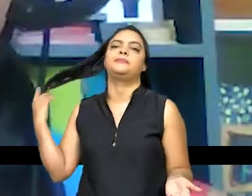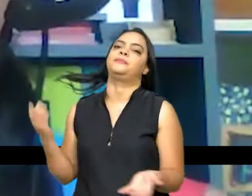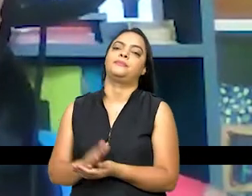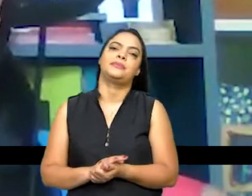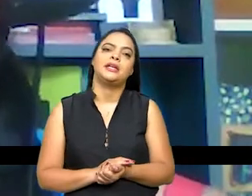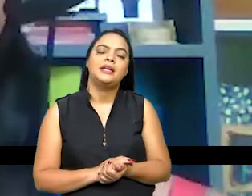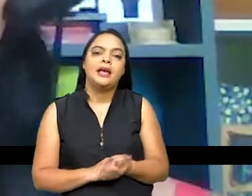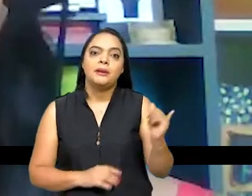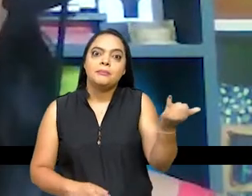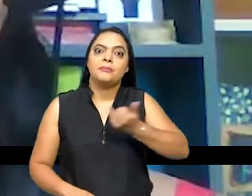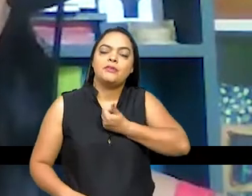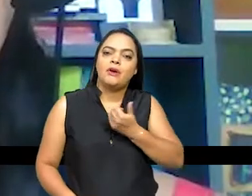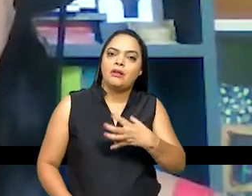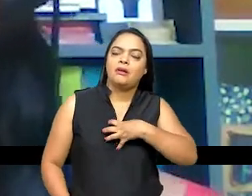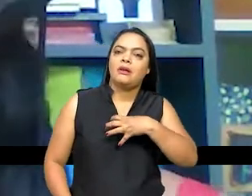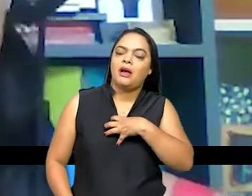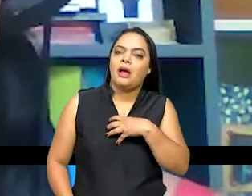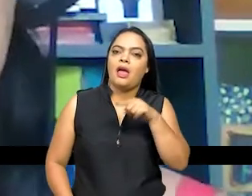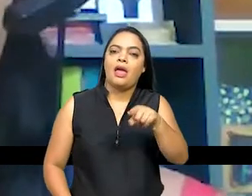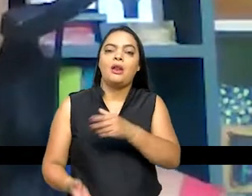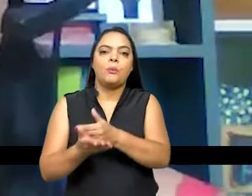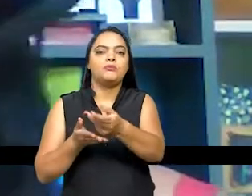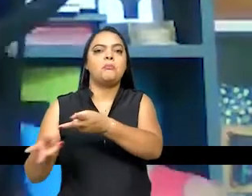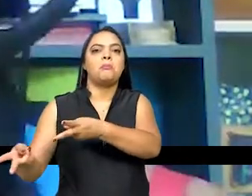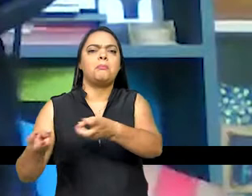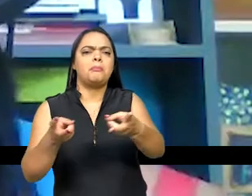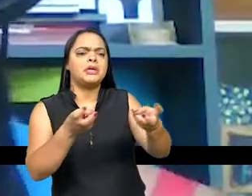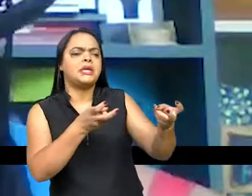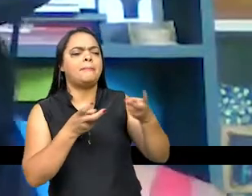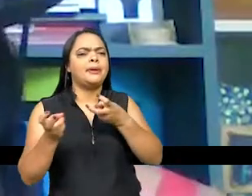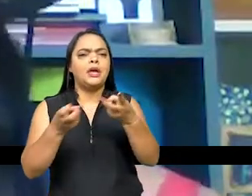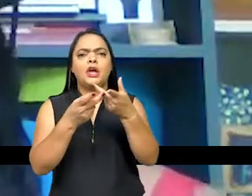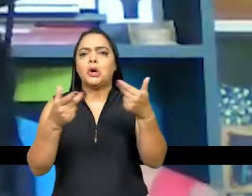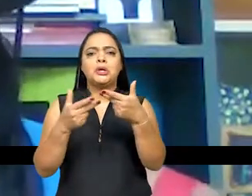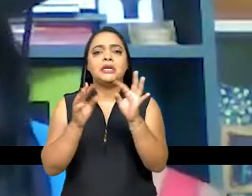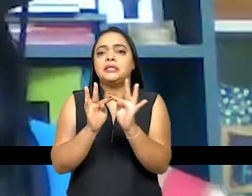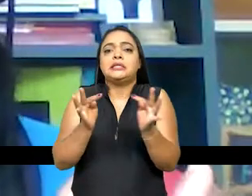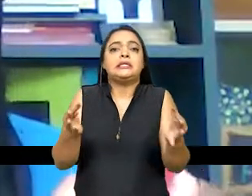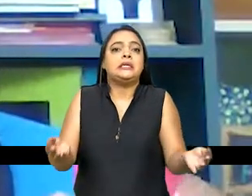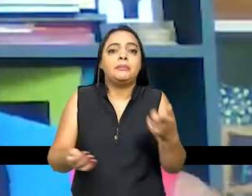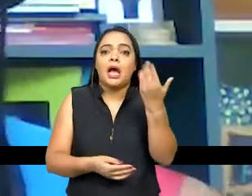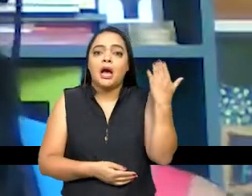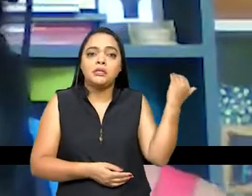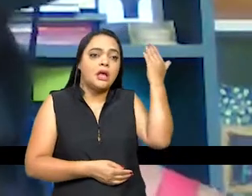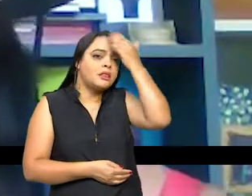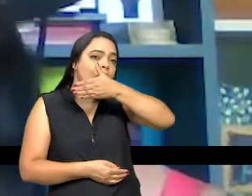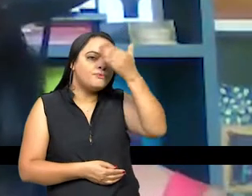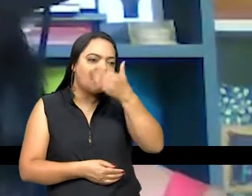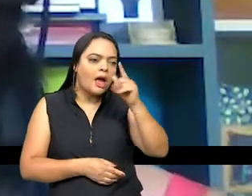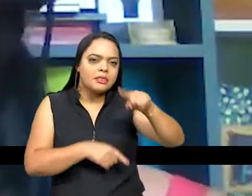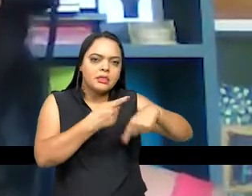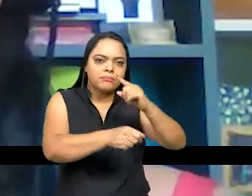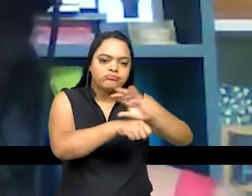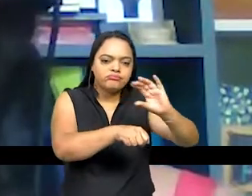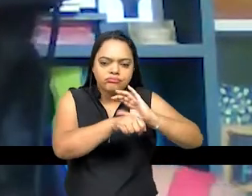E aí a fala dele deu essa dimensão de que ele começou a perceber coisas pequenas, minúsculas, que passavam absolutamente batido, né, para